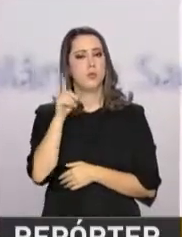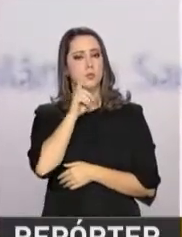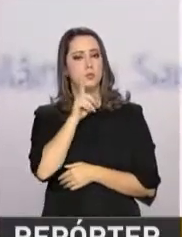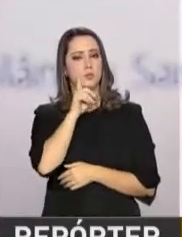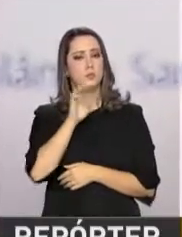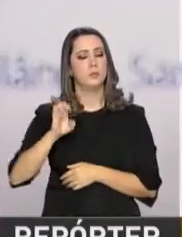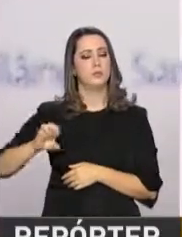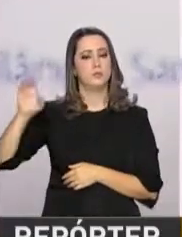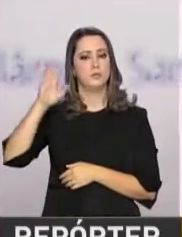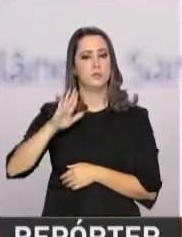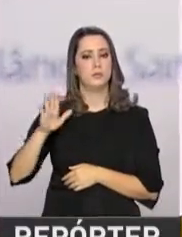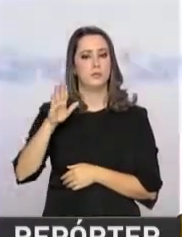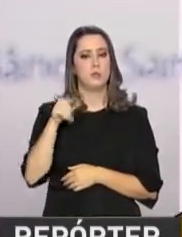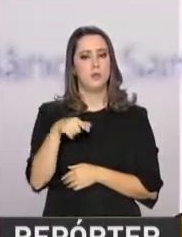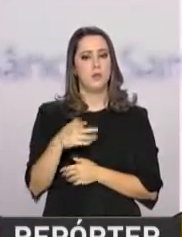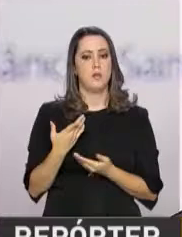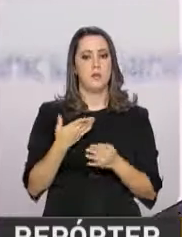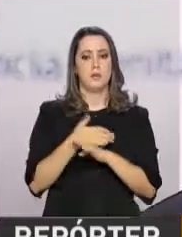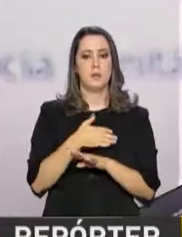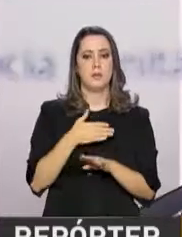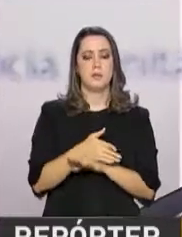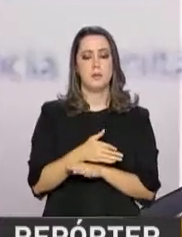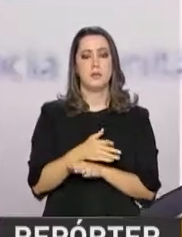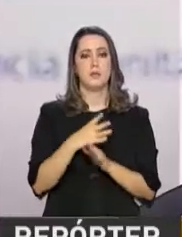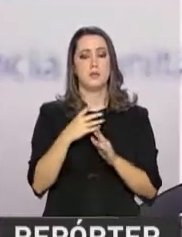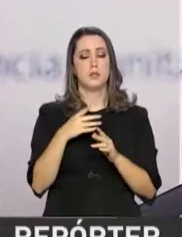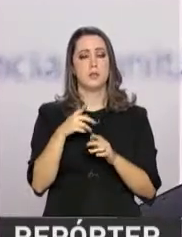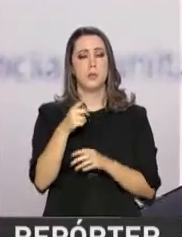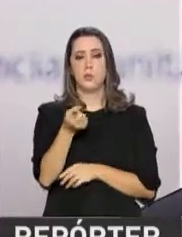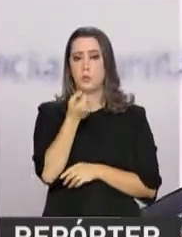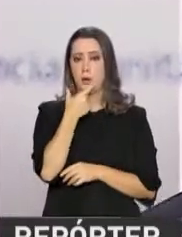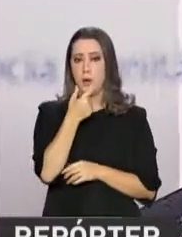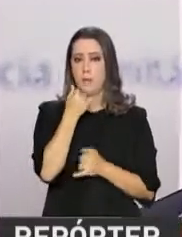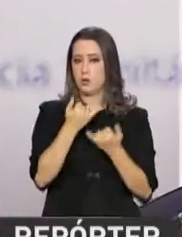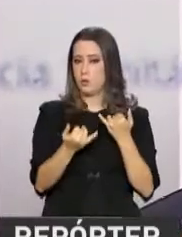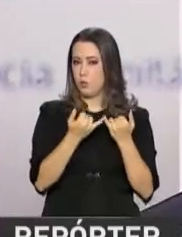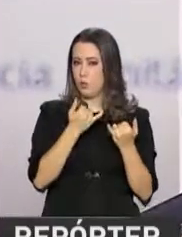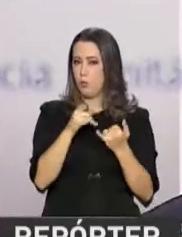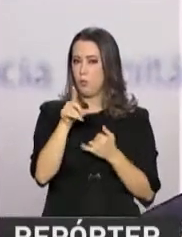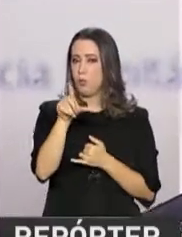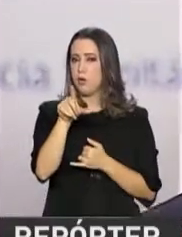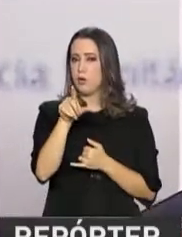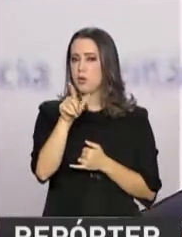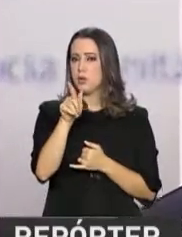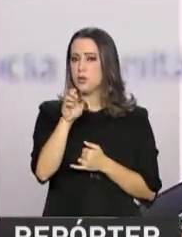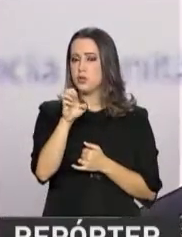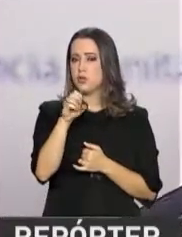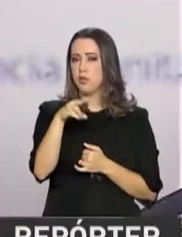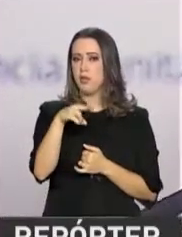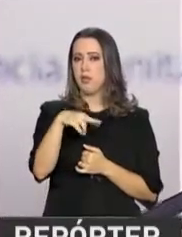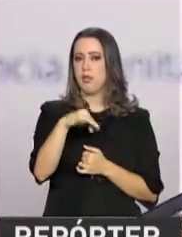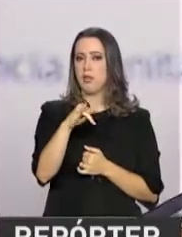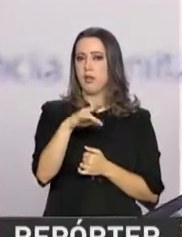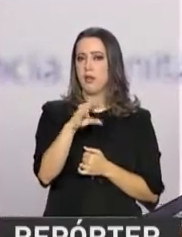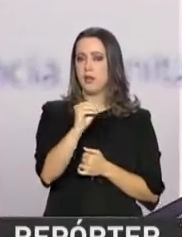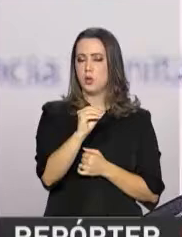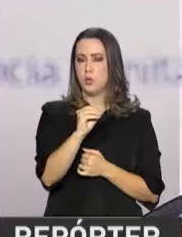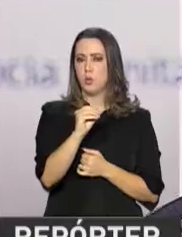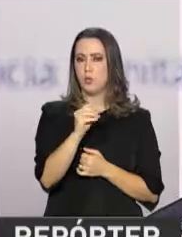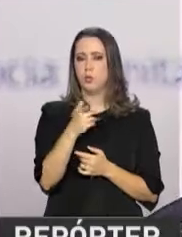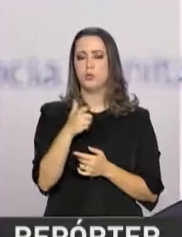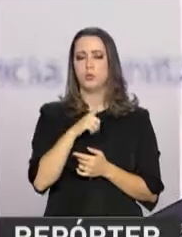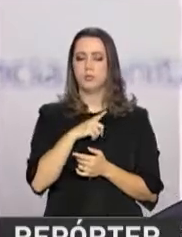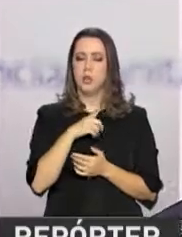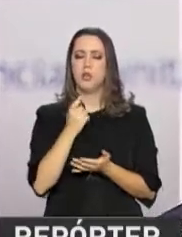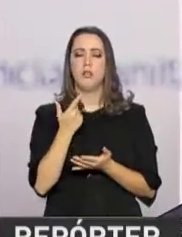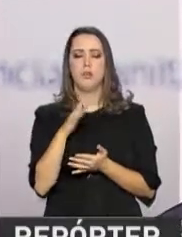a participação dos genéricos e similares que os similares não esperem de genéricos com marca mas do ponto de